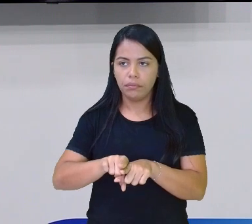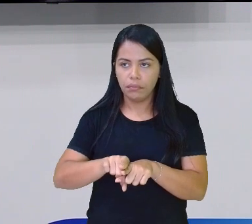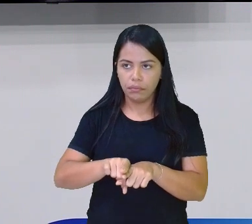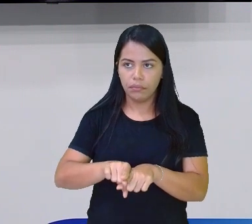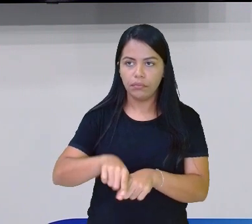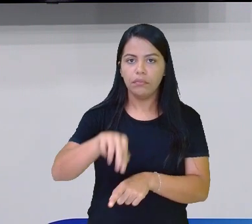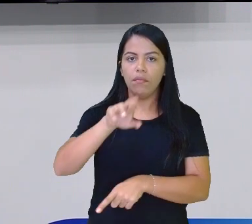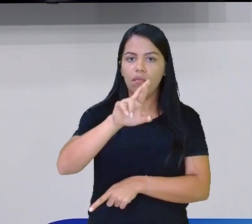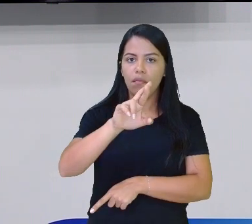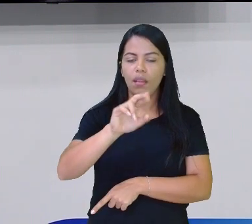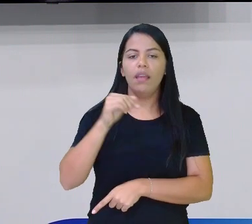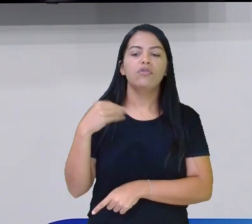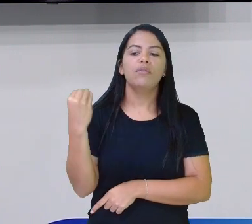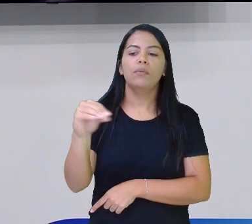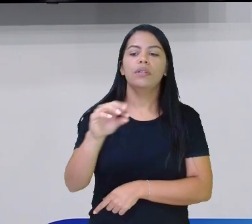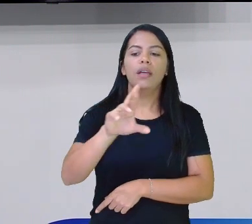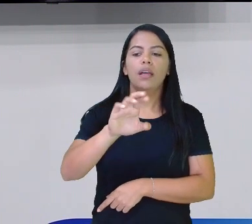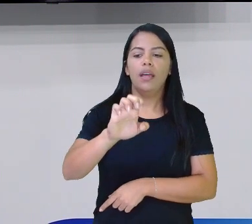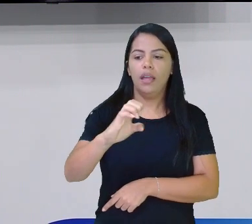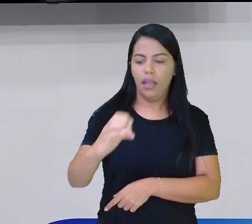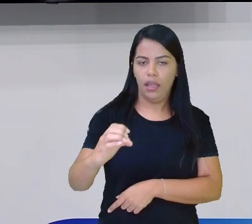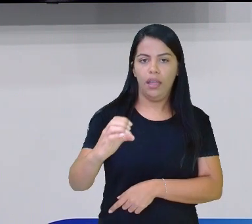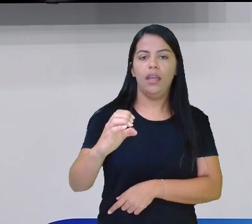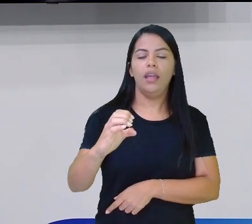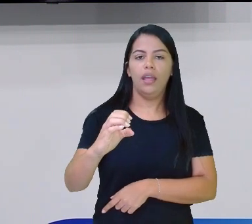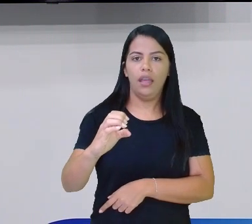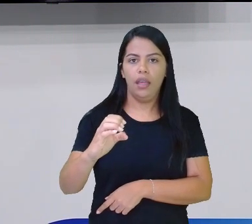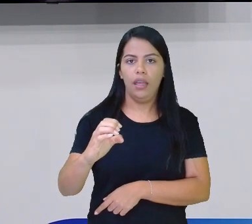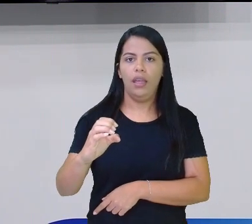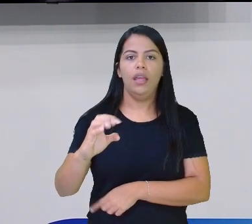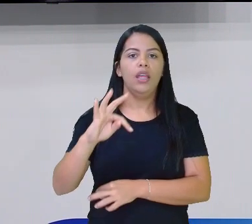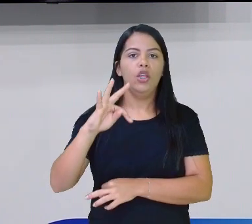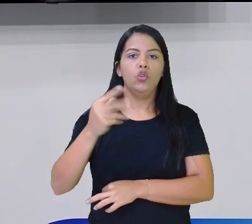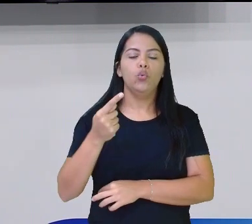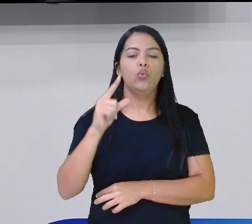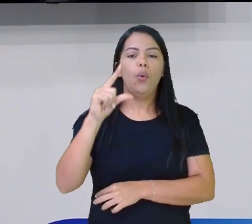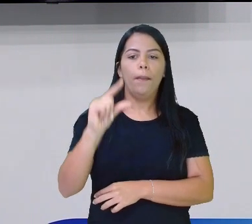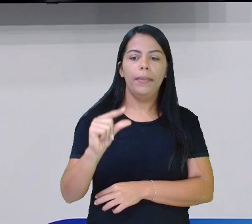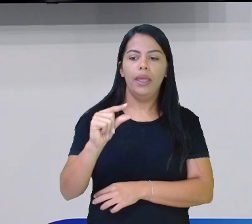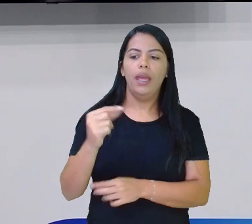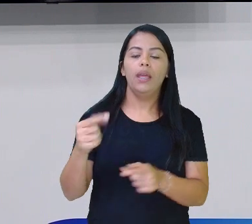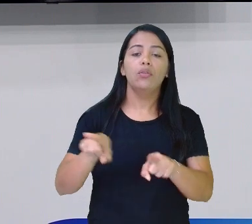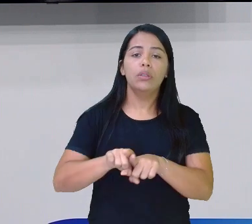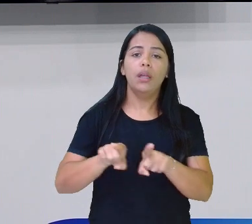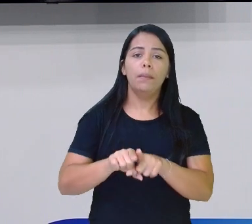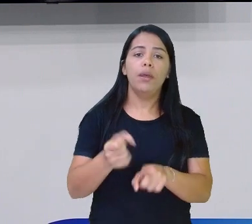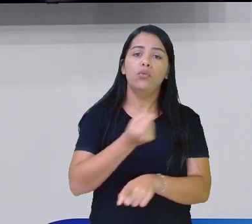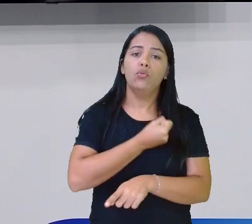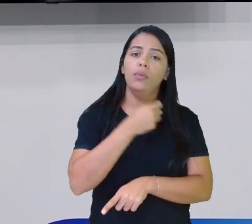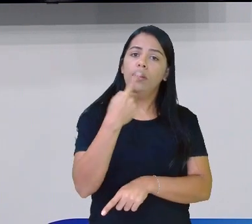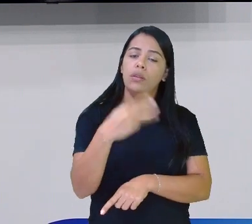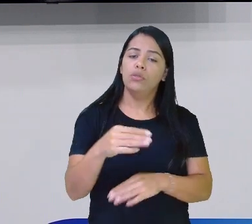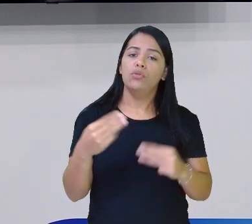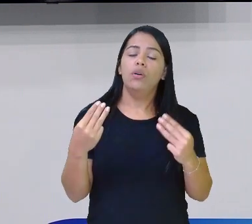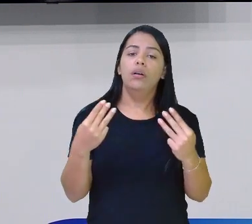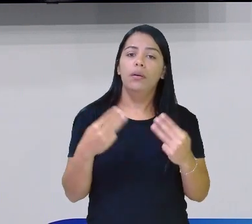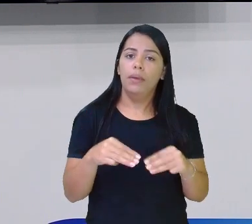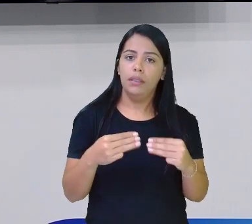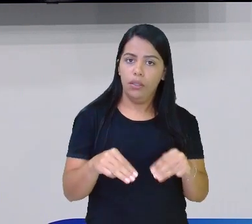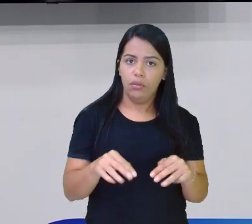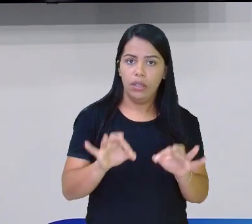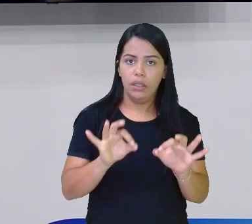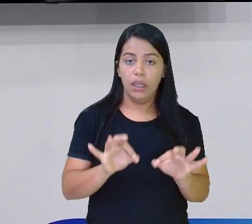R-E-C. Tudo minúsculo. E o número da tua matrícula, que você, se não tiver, tem como conseguir na tua escola, lá na